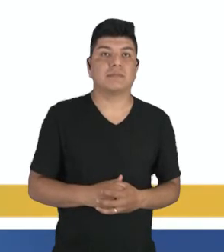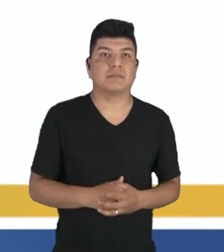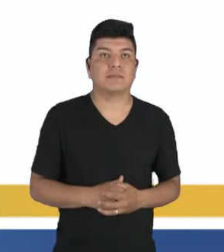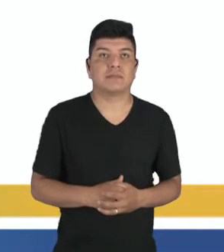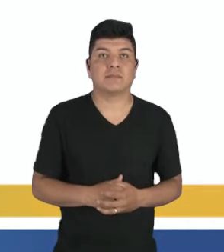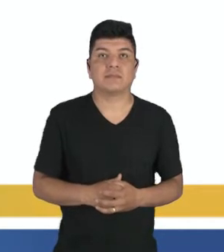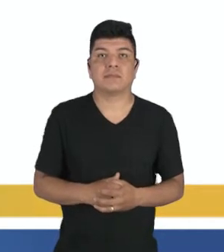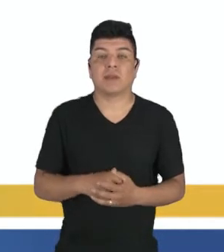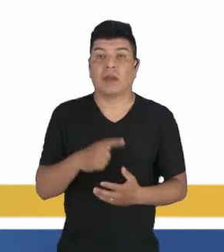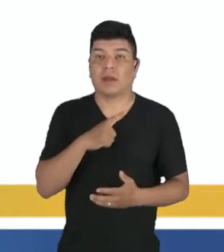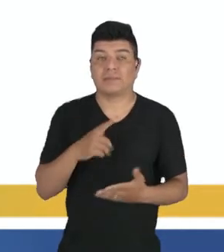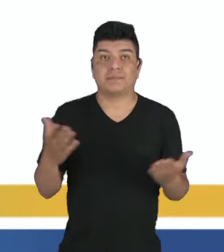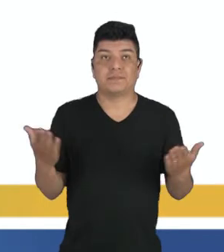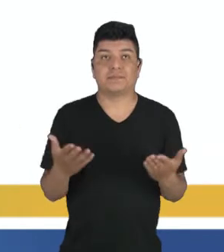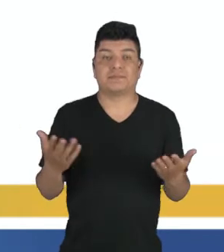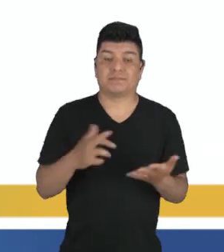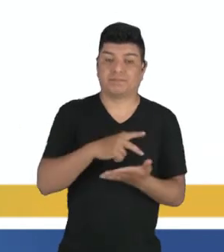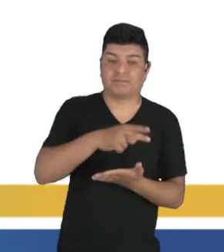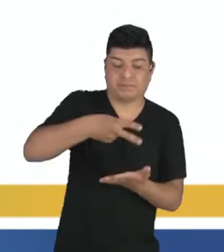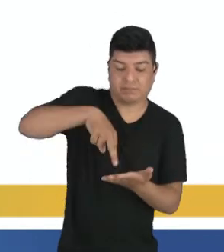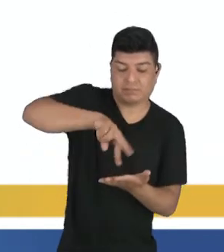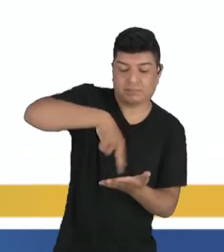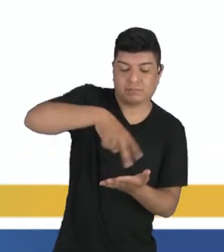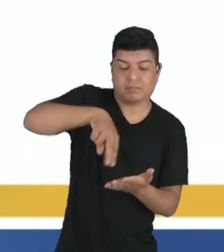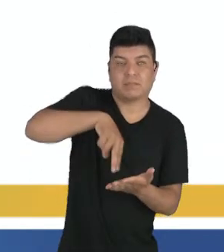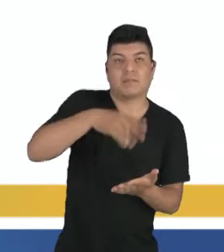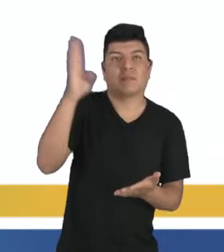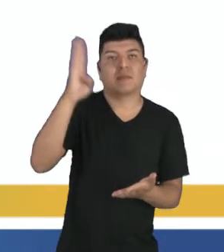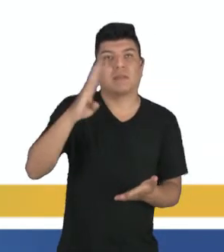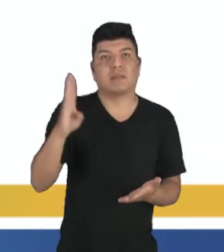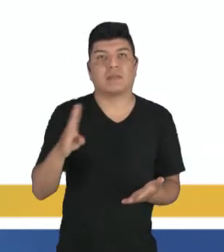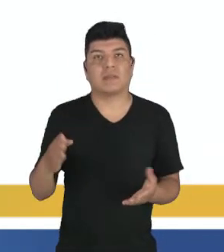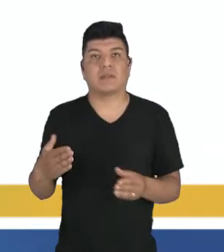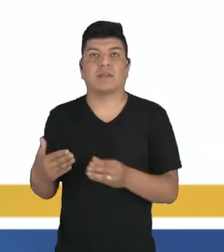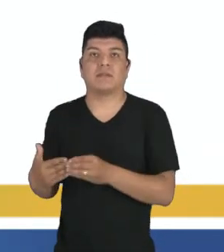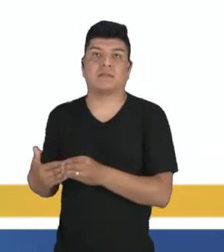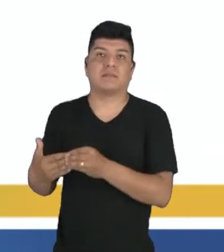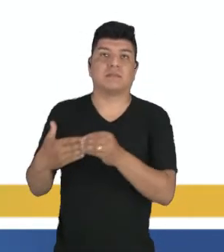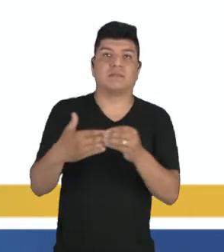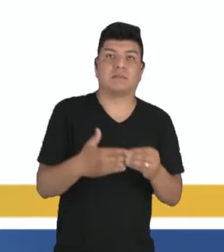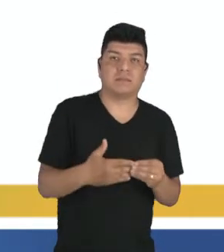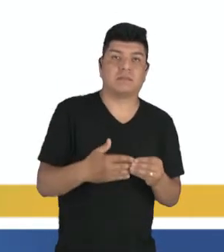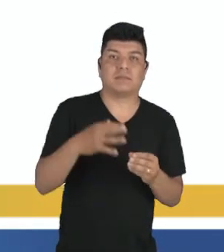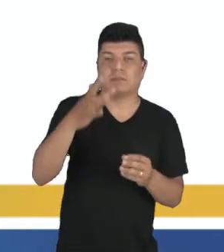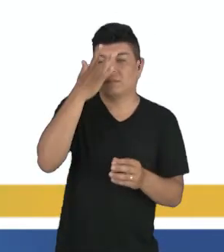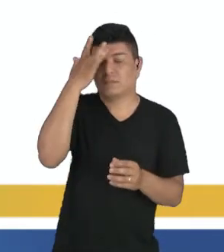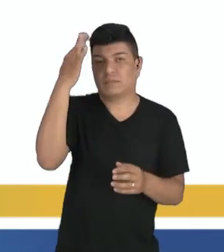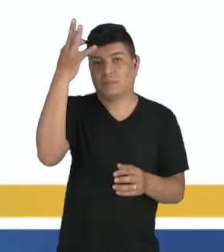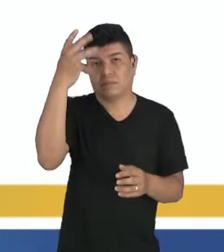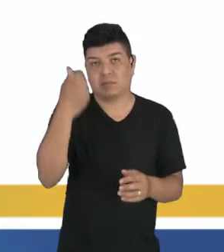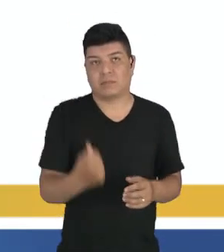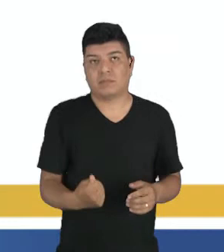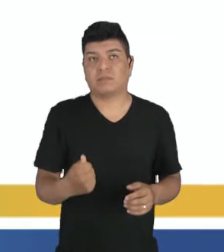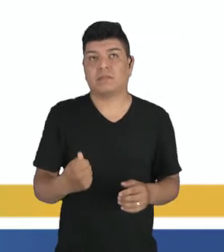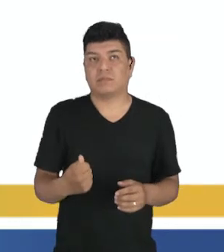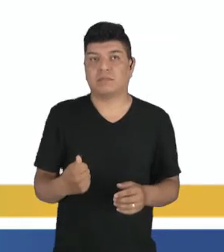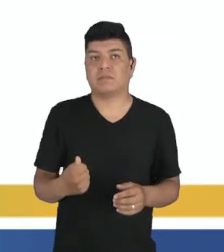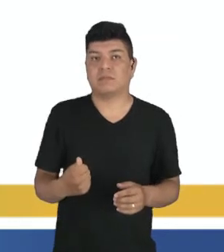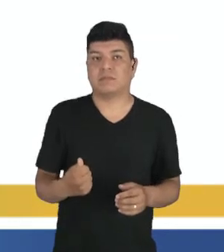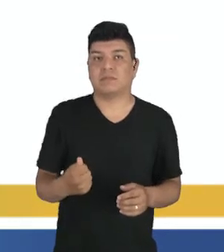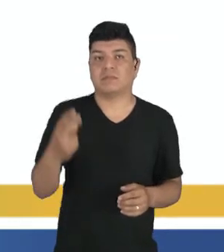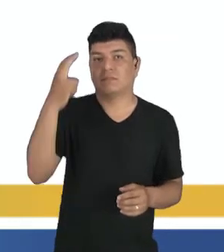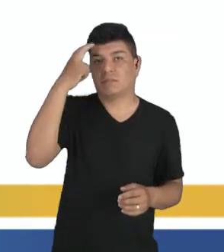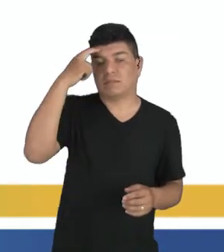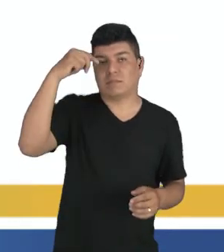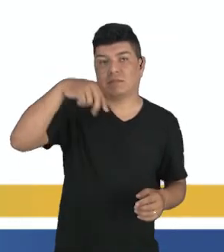Temos hoje diversas danças brasileiras que foram trazidas por africanos ou surgiram com base em elementos